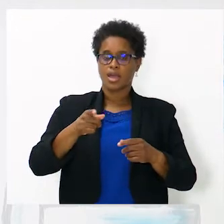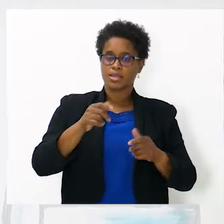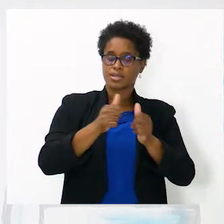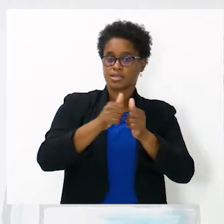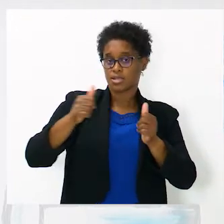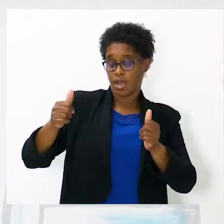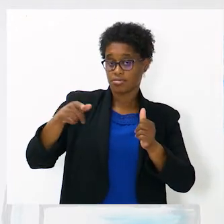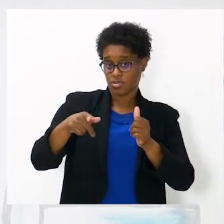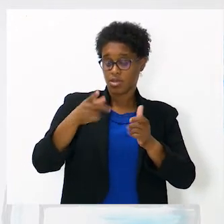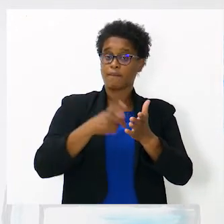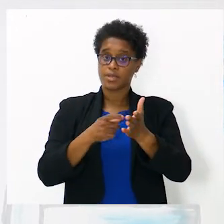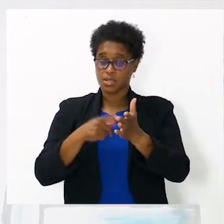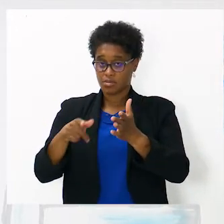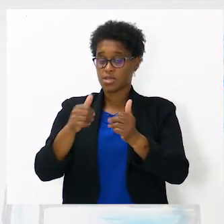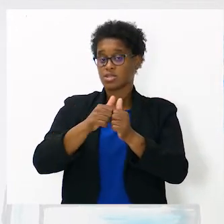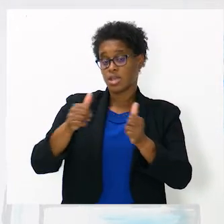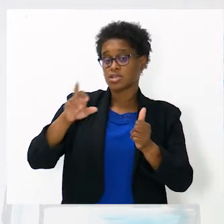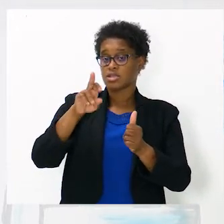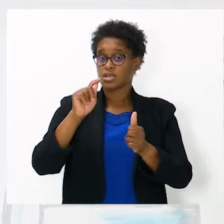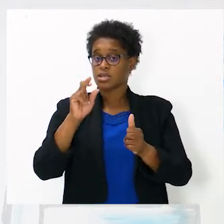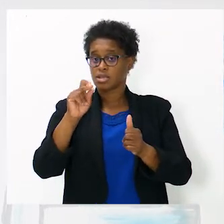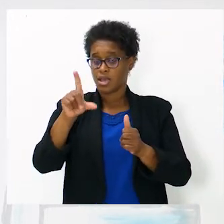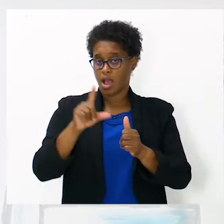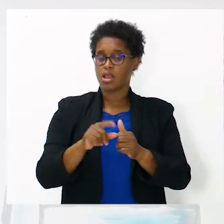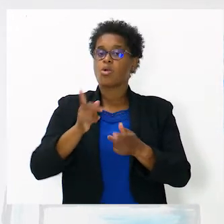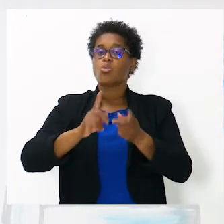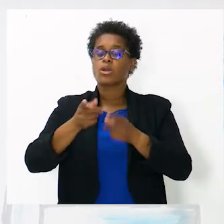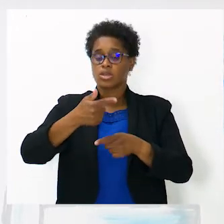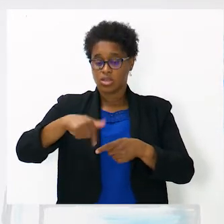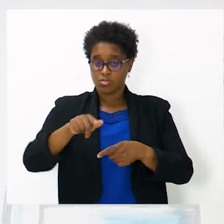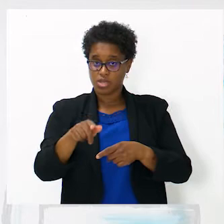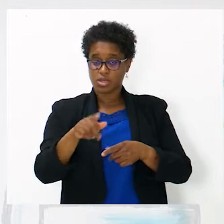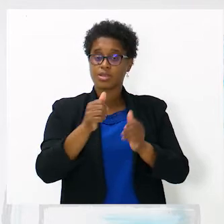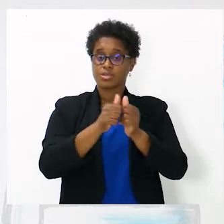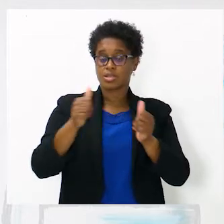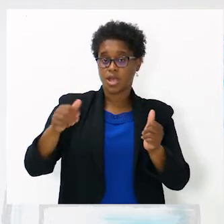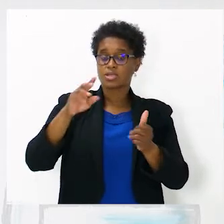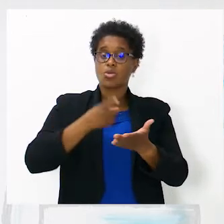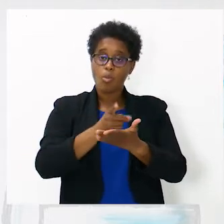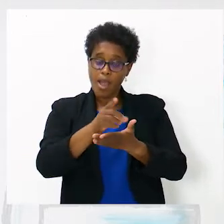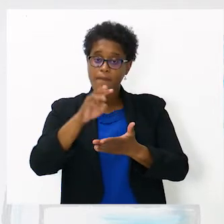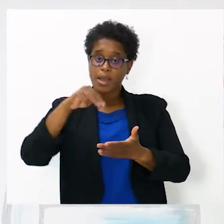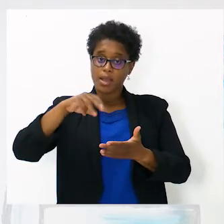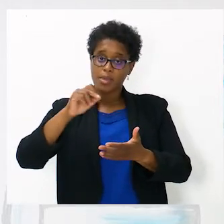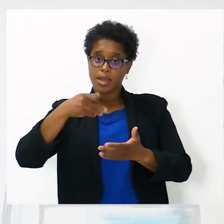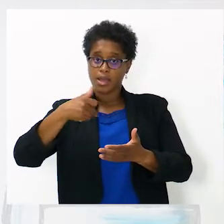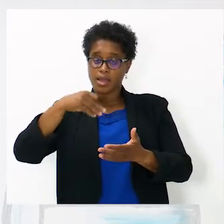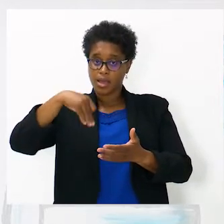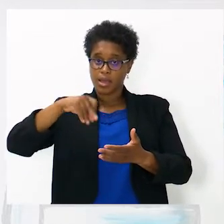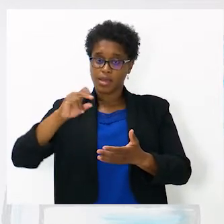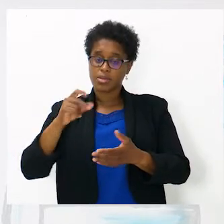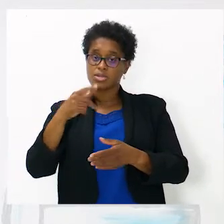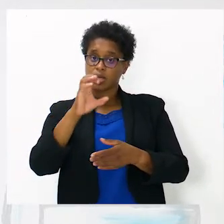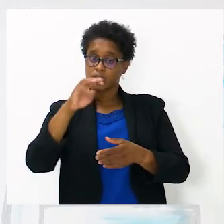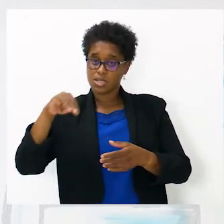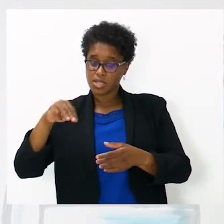essa distância. Como precisamos da distância real, o que nós temos aqui é a distância no mapa vem em